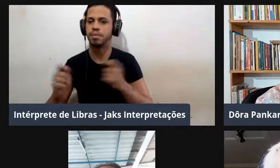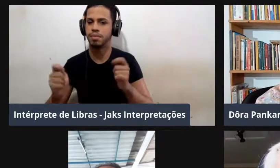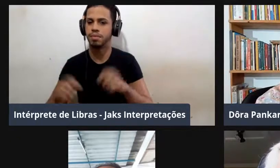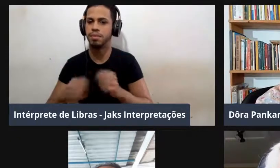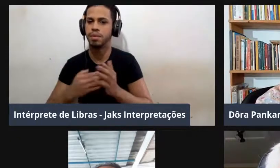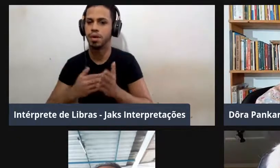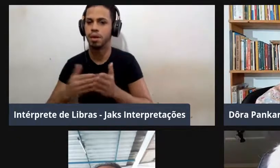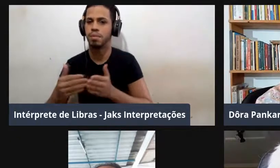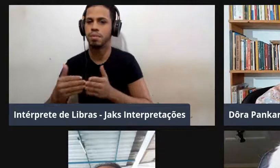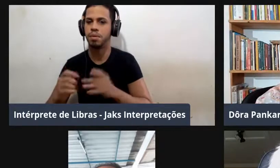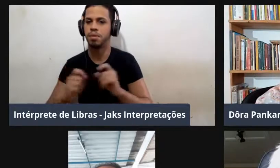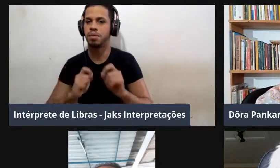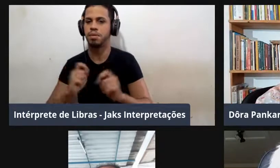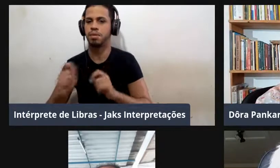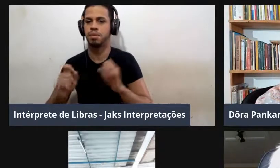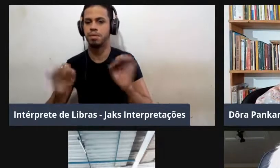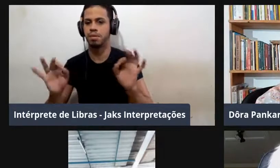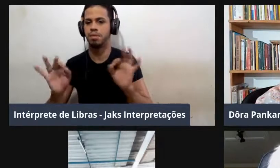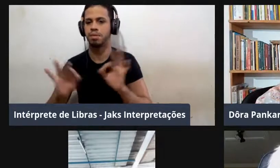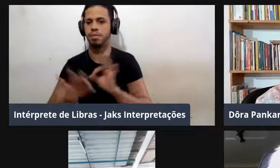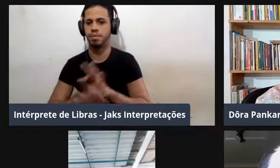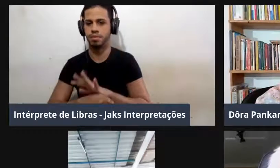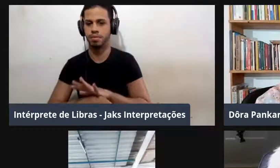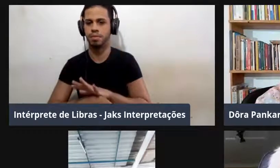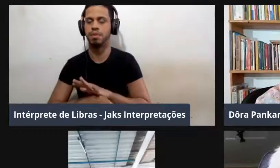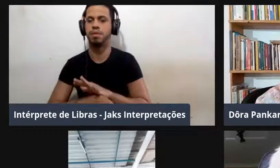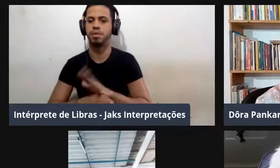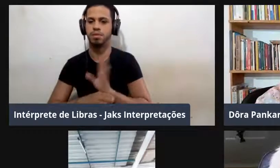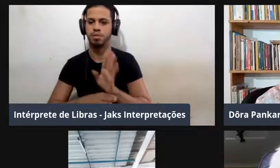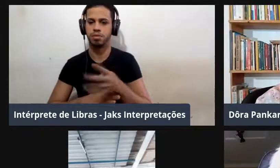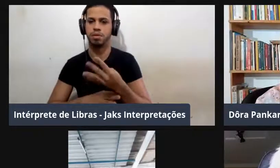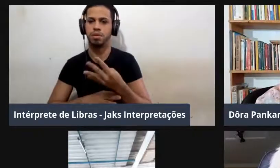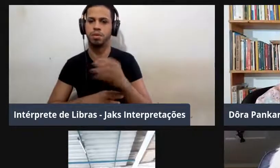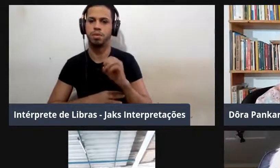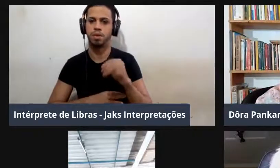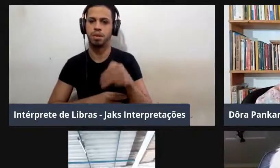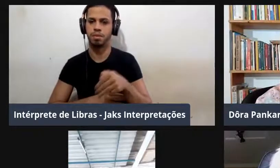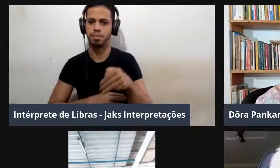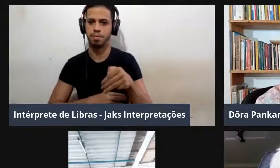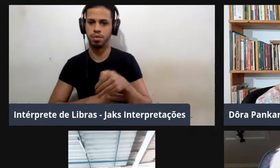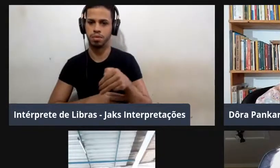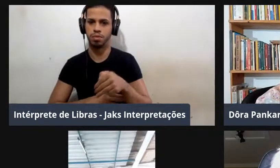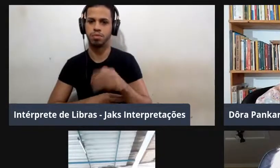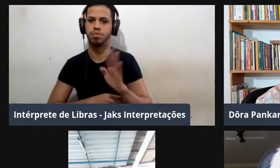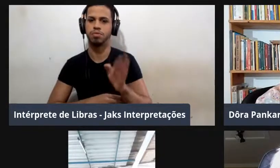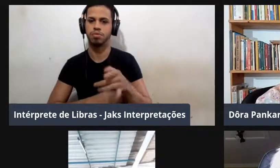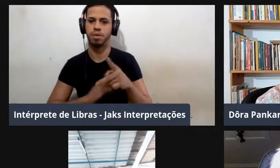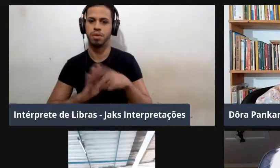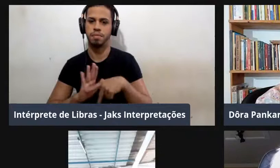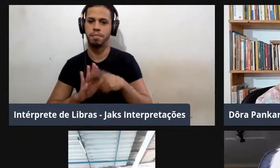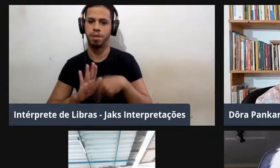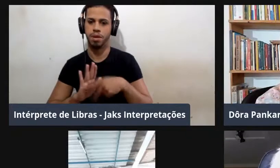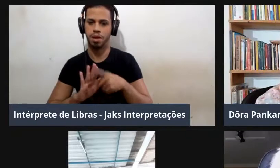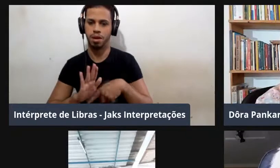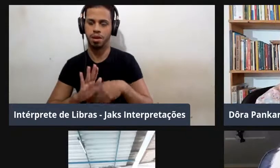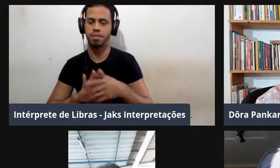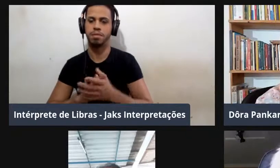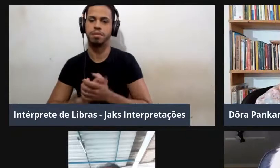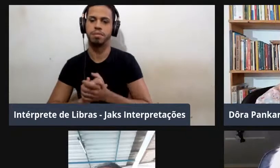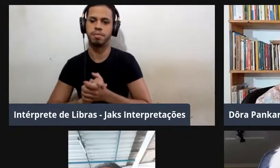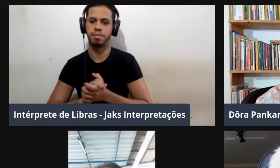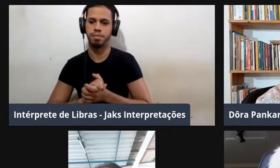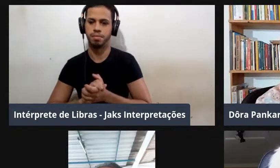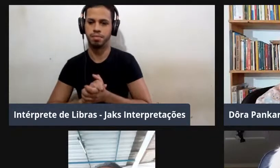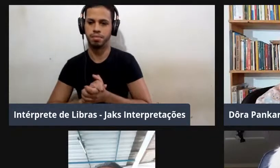um fechamento, né? A gente já está com 40 minutos de programa. De repente, eu